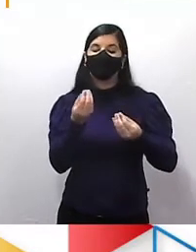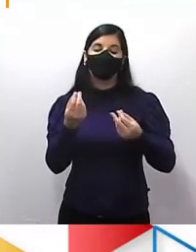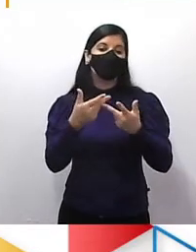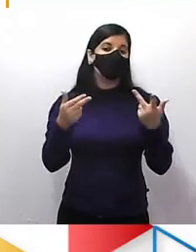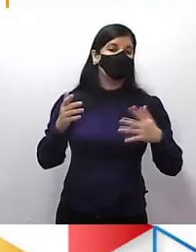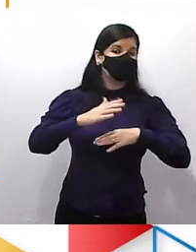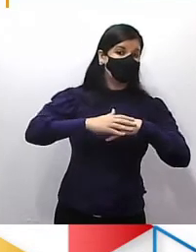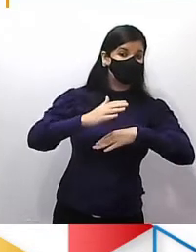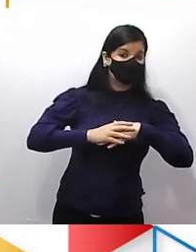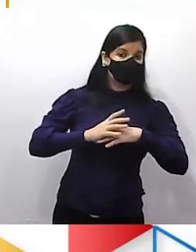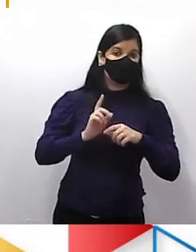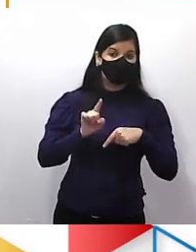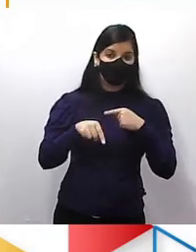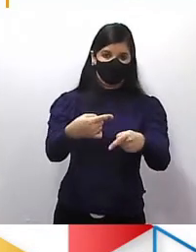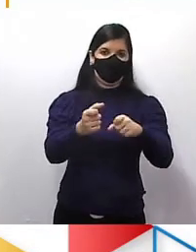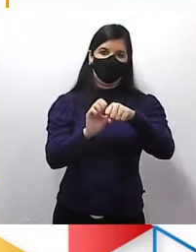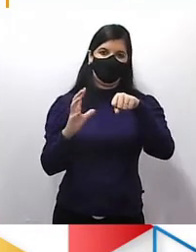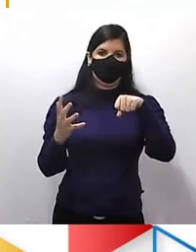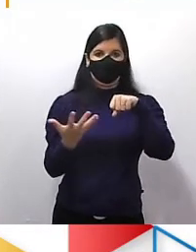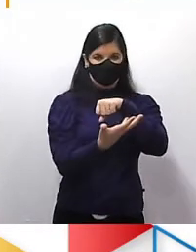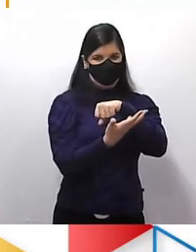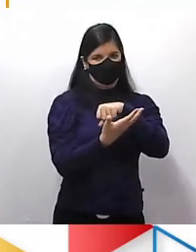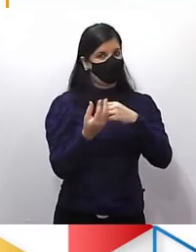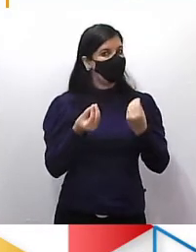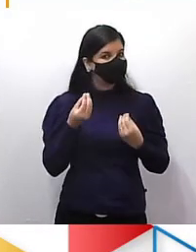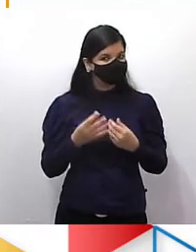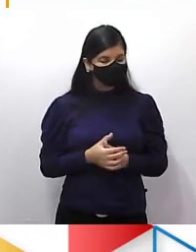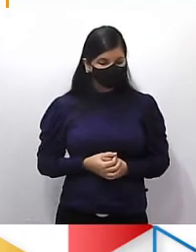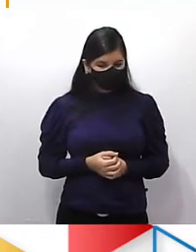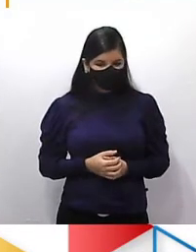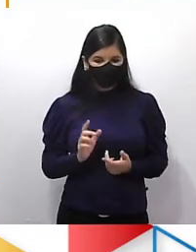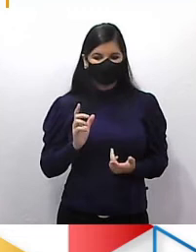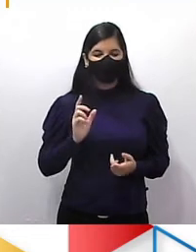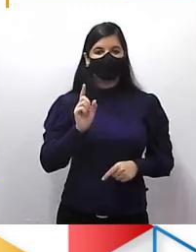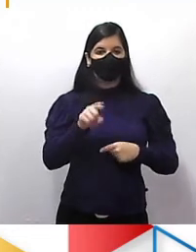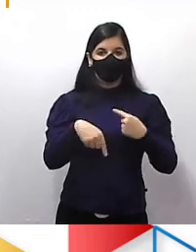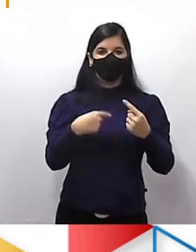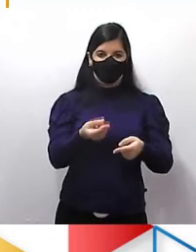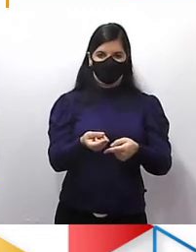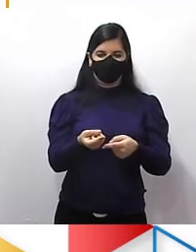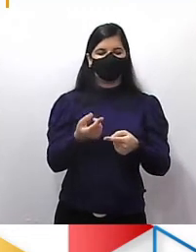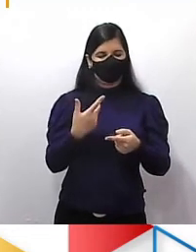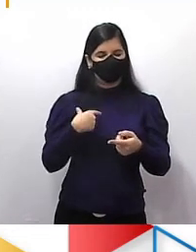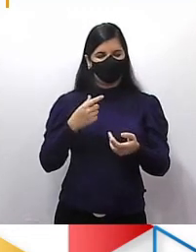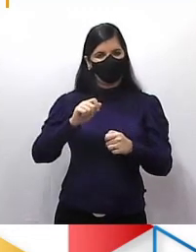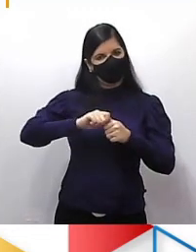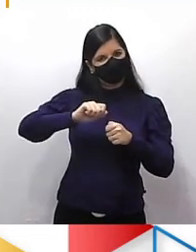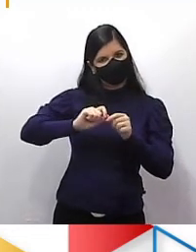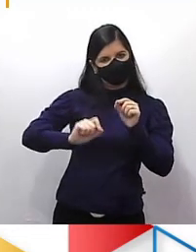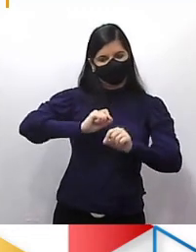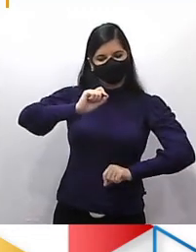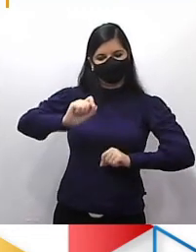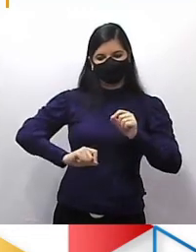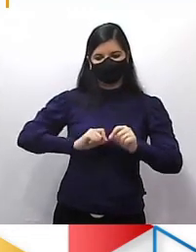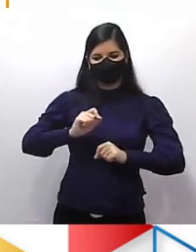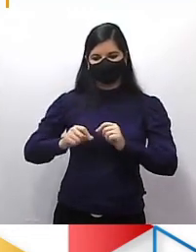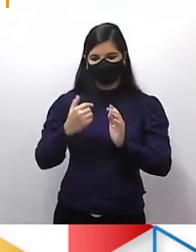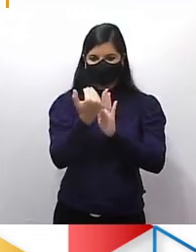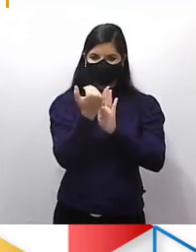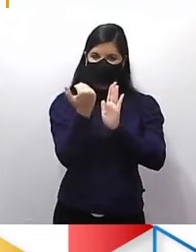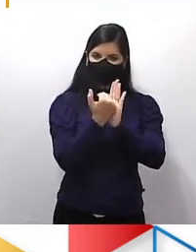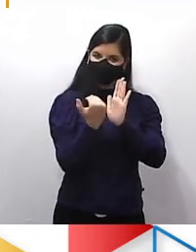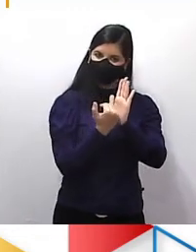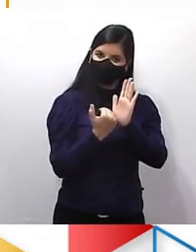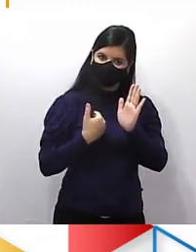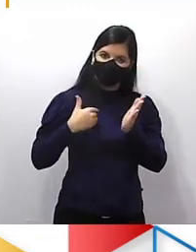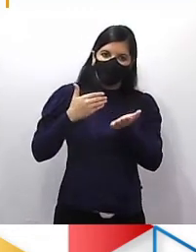pode fazer after or post the pandemic, depois da pandemia de uma maneira geral. Então olha só alguns planejamentos que você já